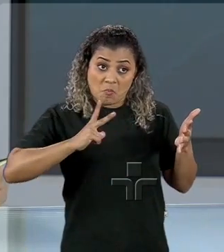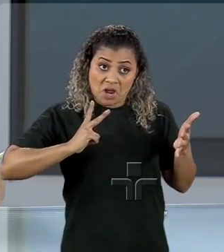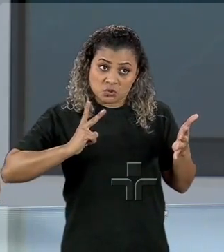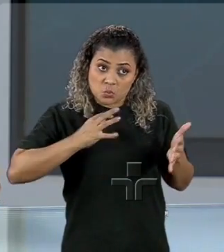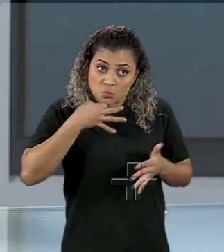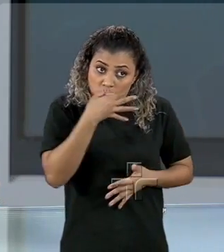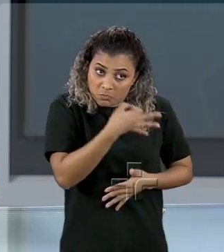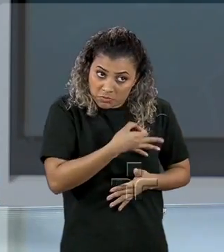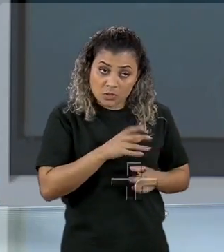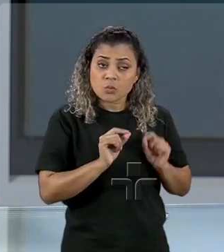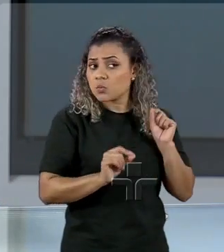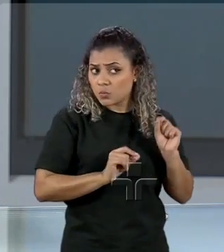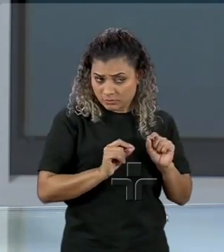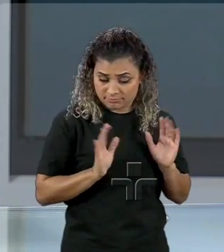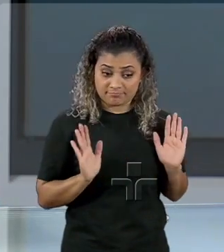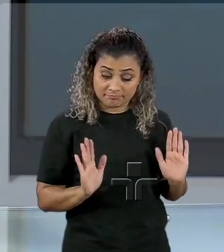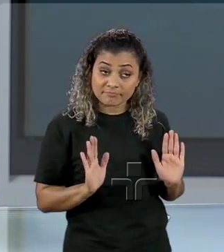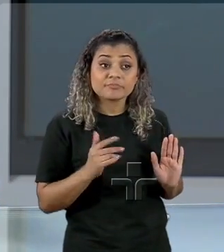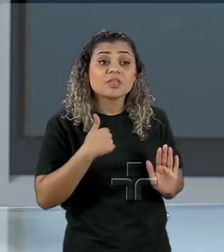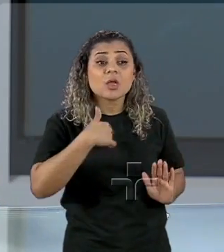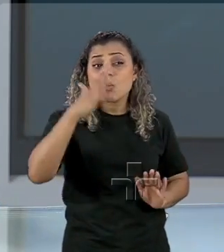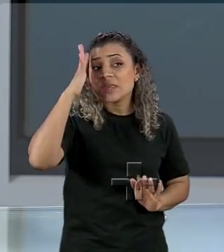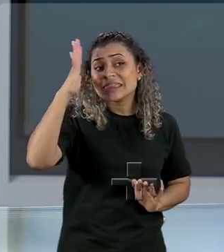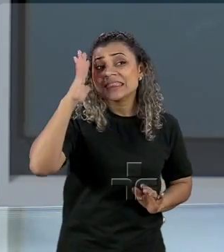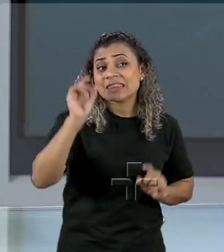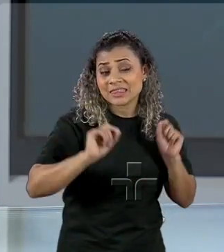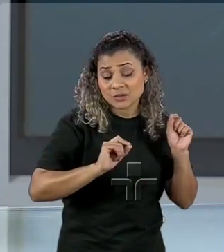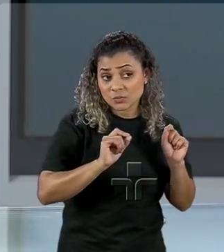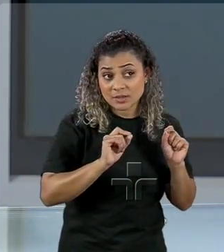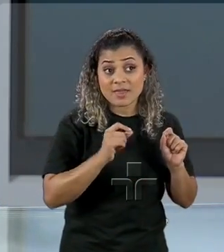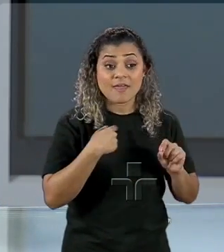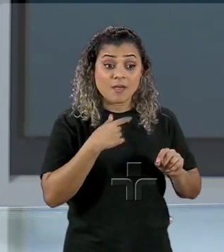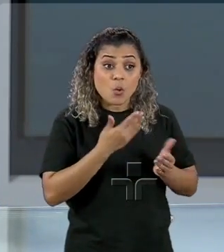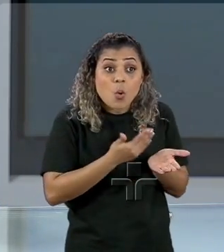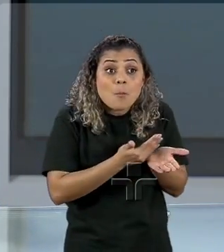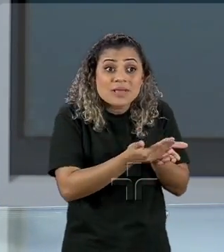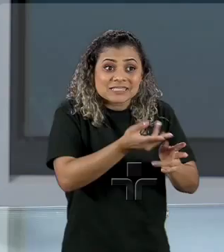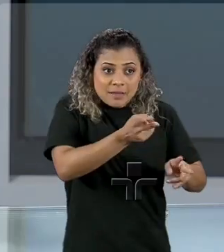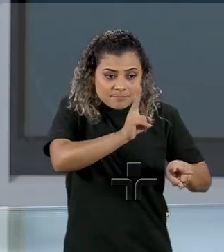entendo que o início de cumprimento da pena,